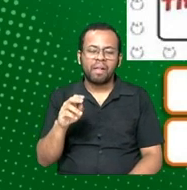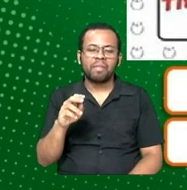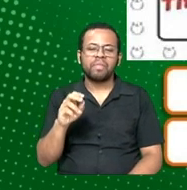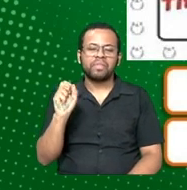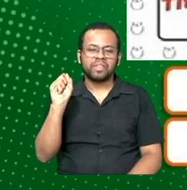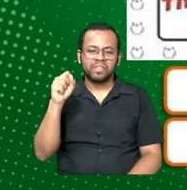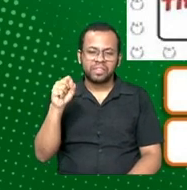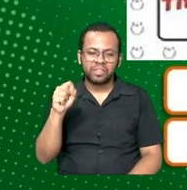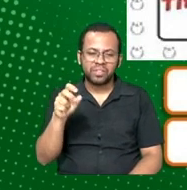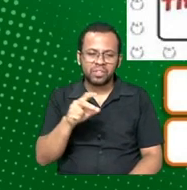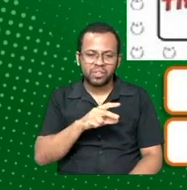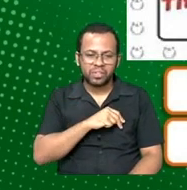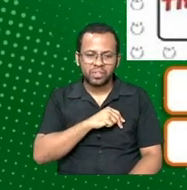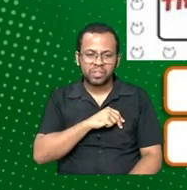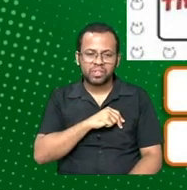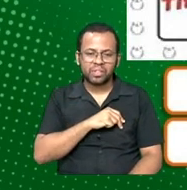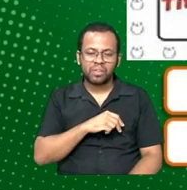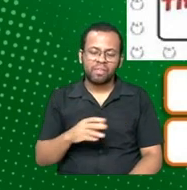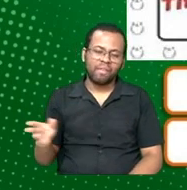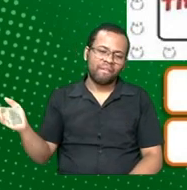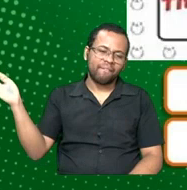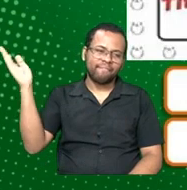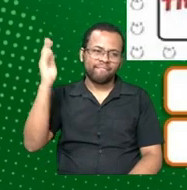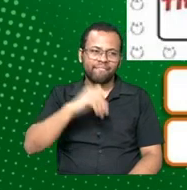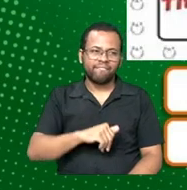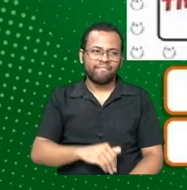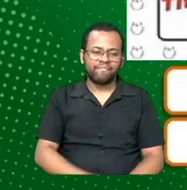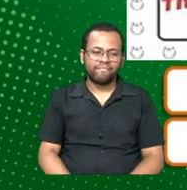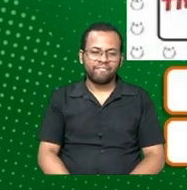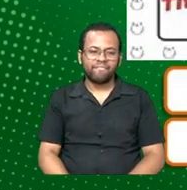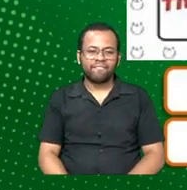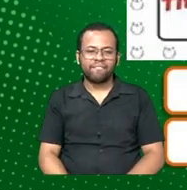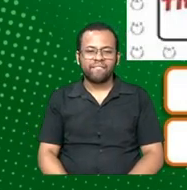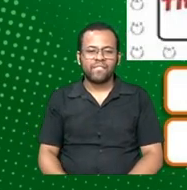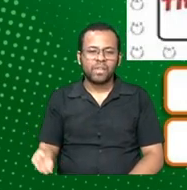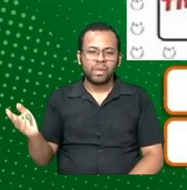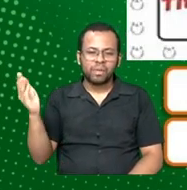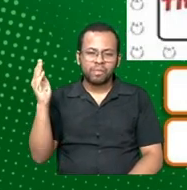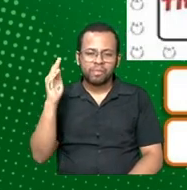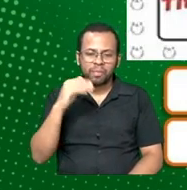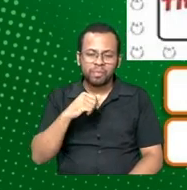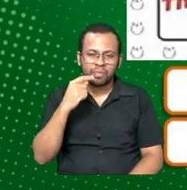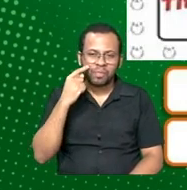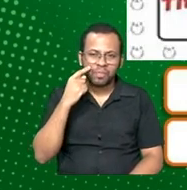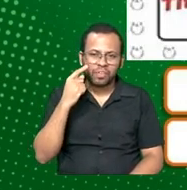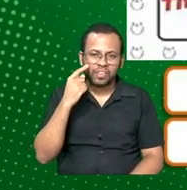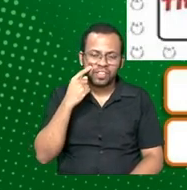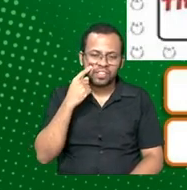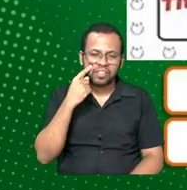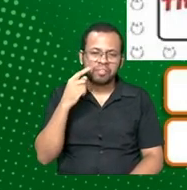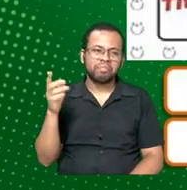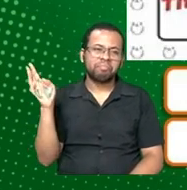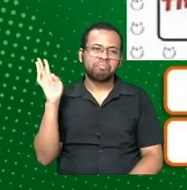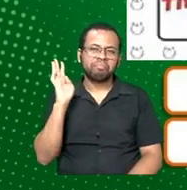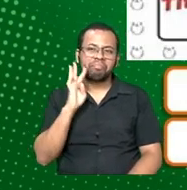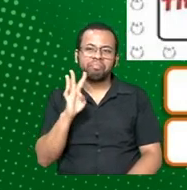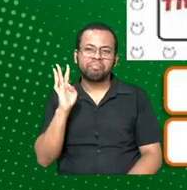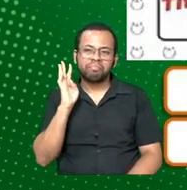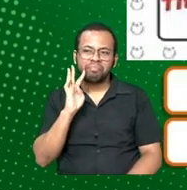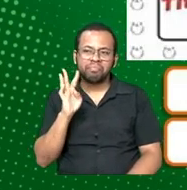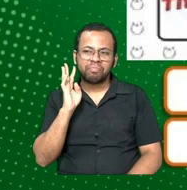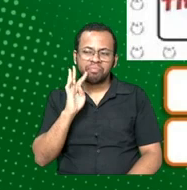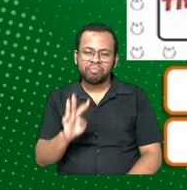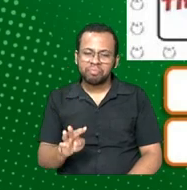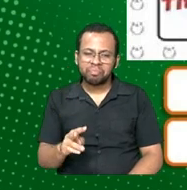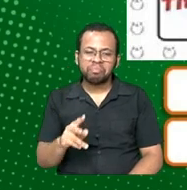É sério gente se embora Vamos gente vamos Olha gente